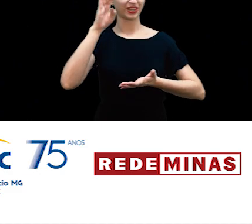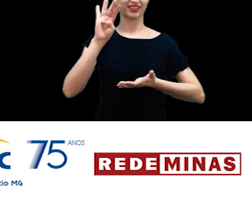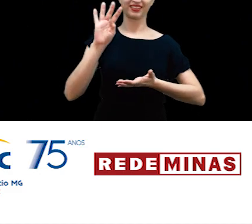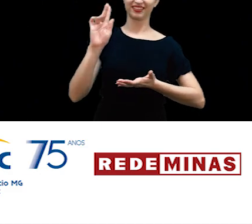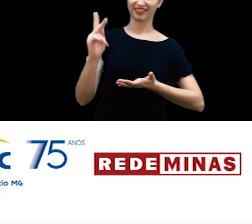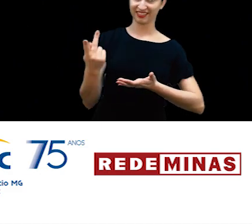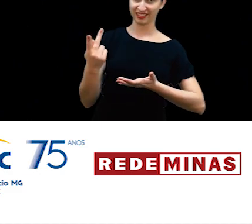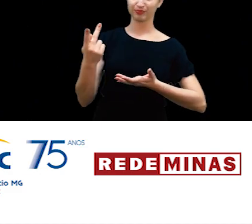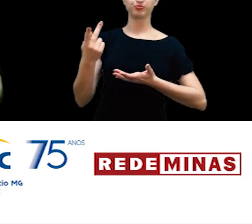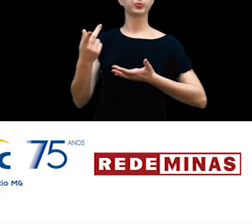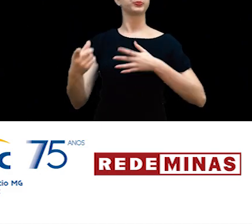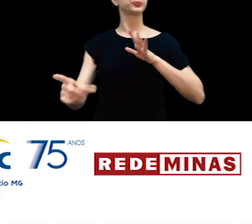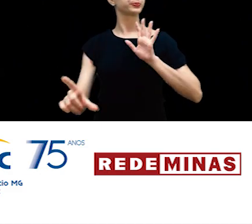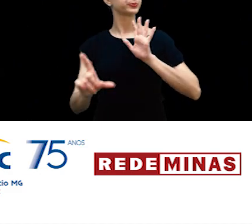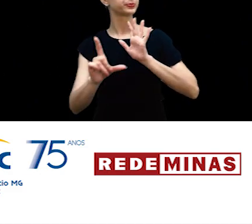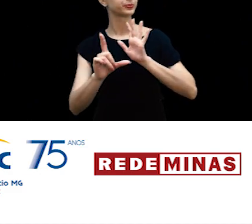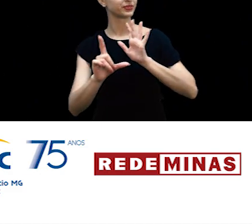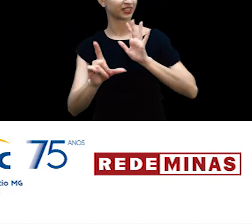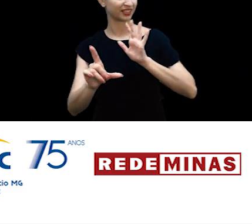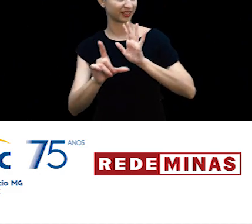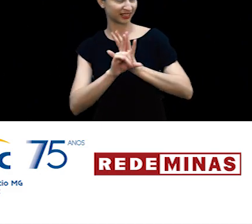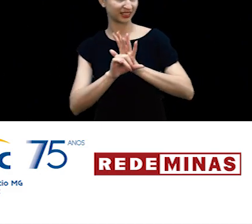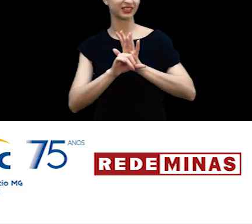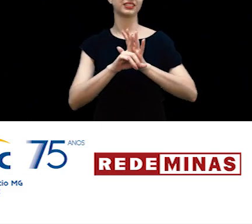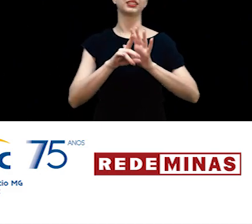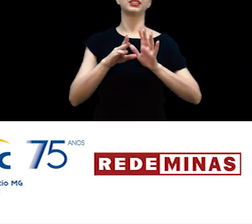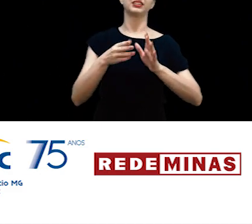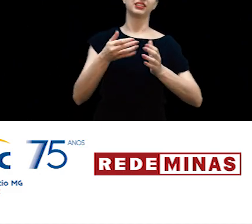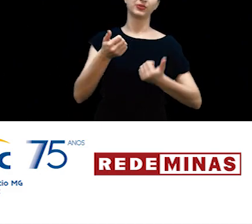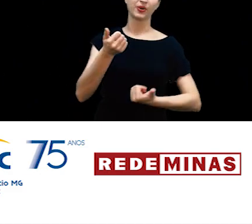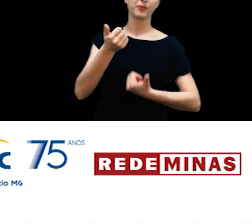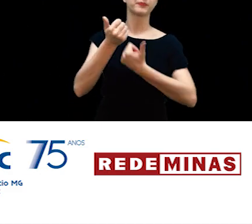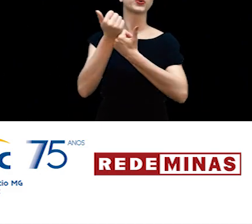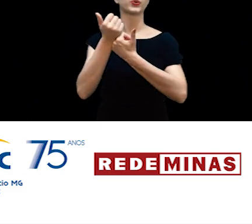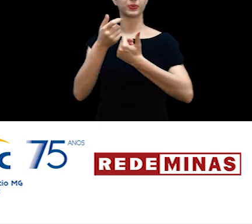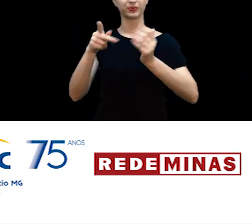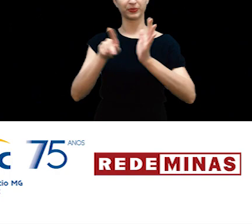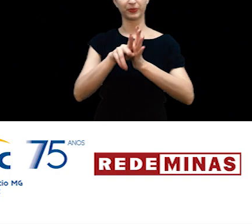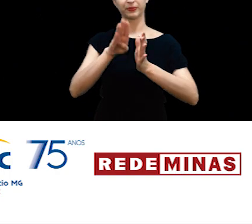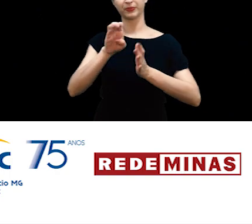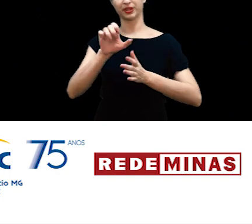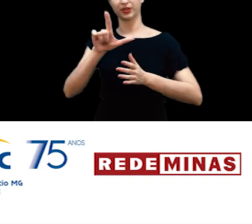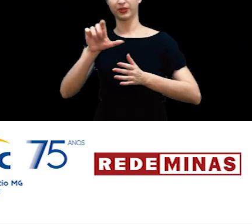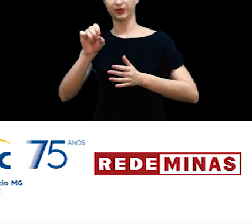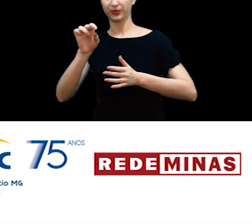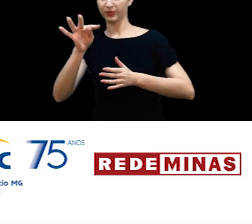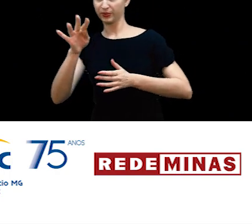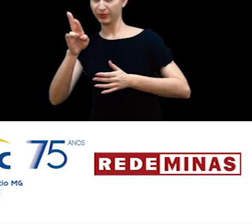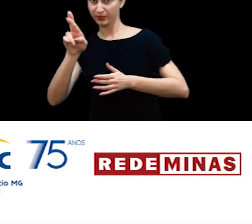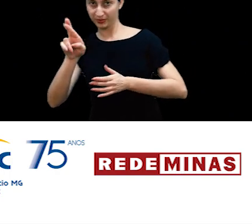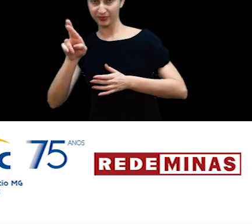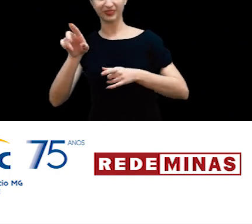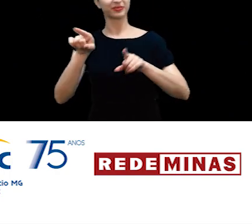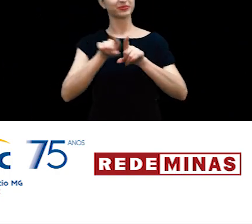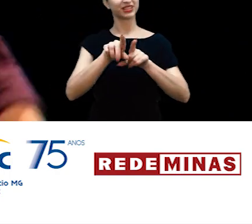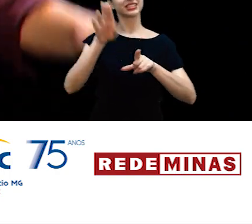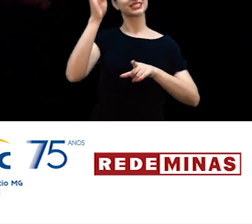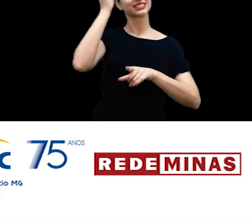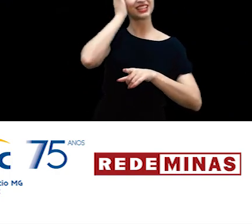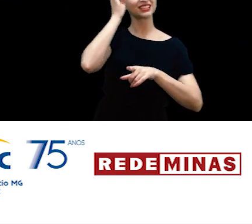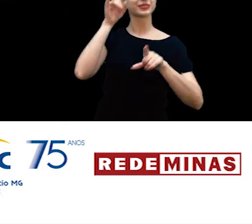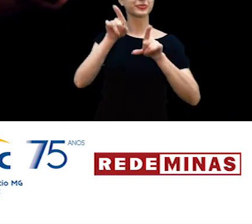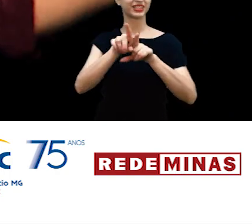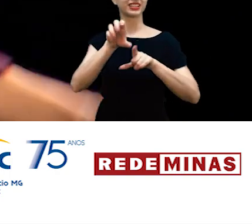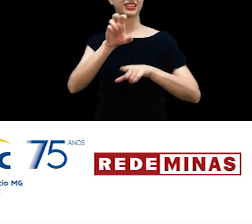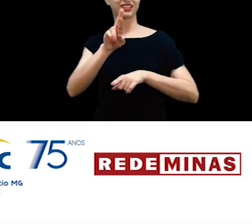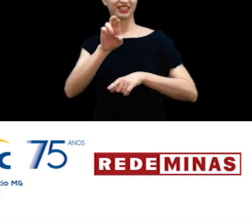Belo Horizonte através da Belotur. Apoio Sesc Paládio e Rede Minas.